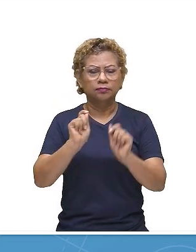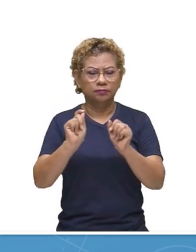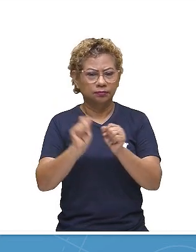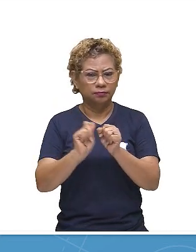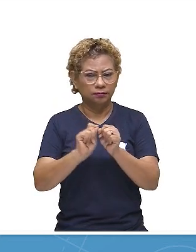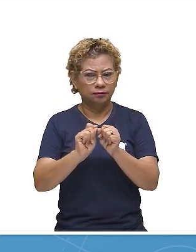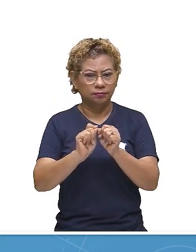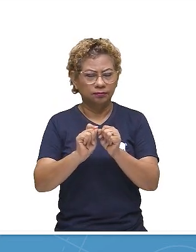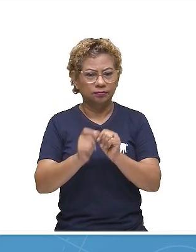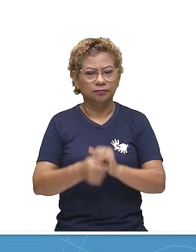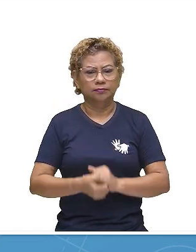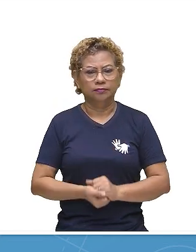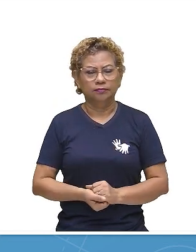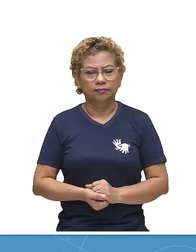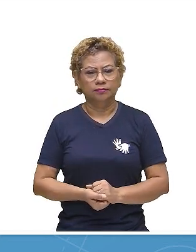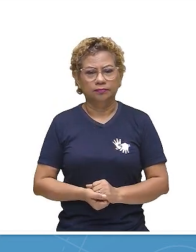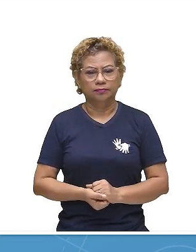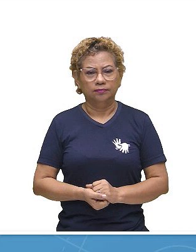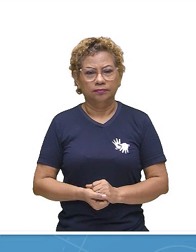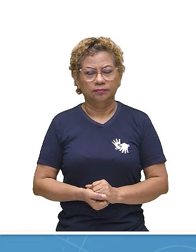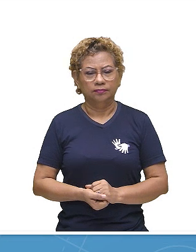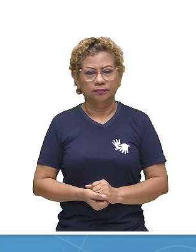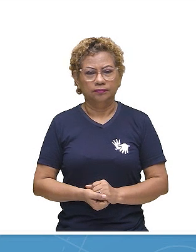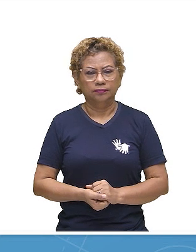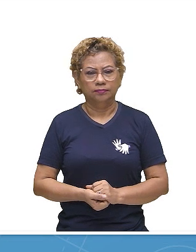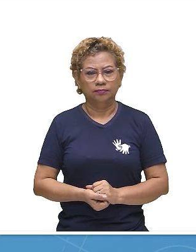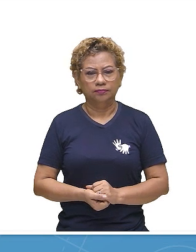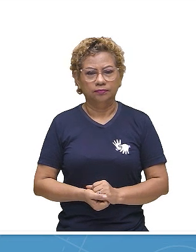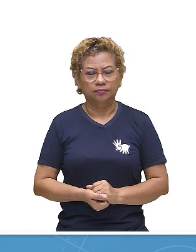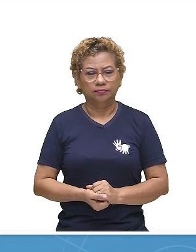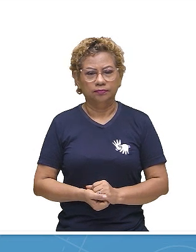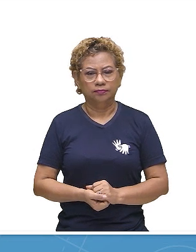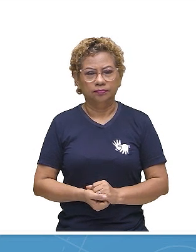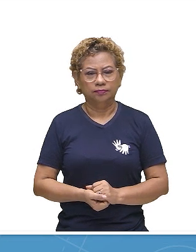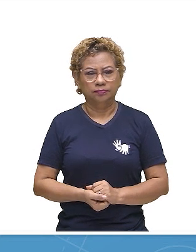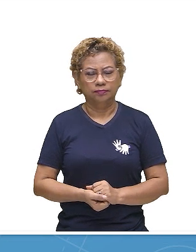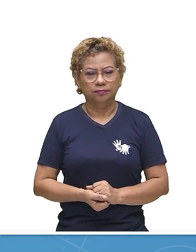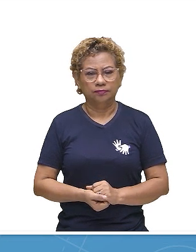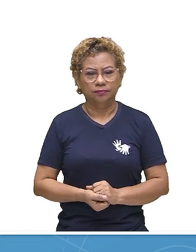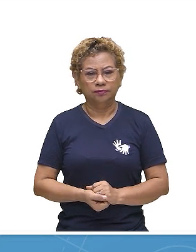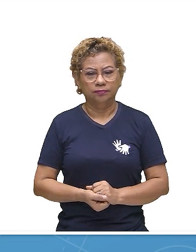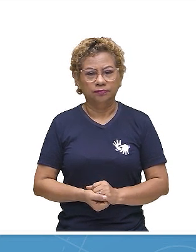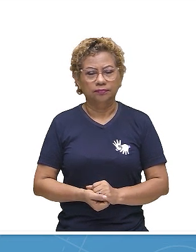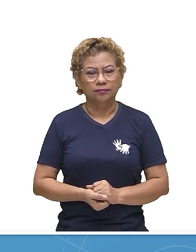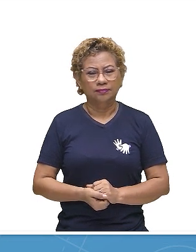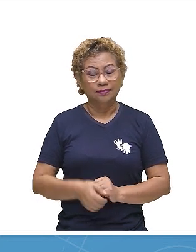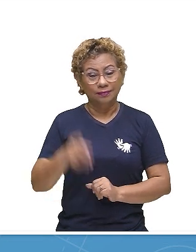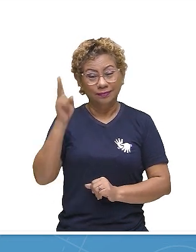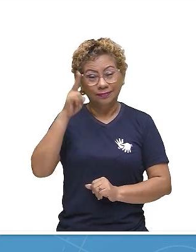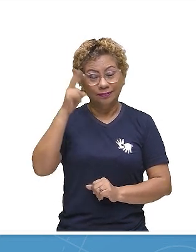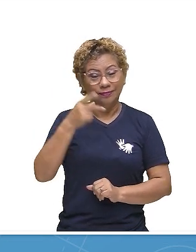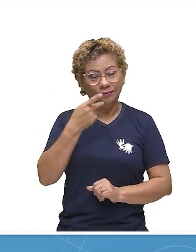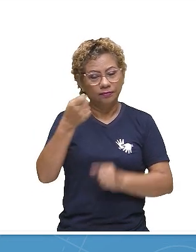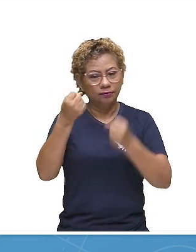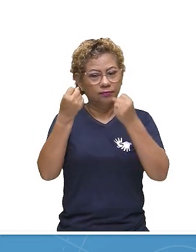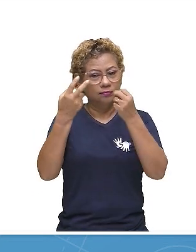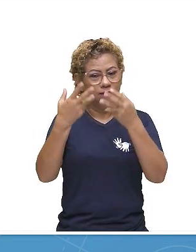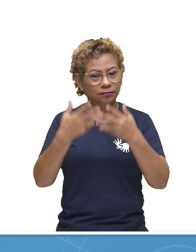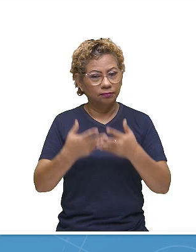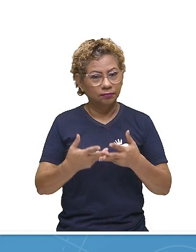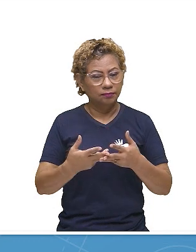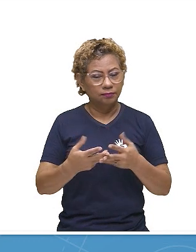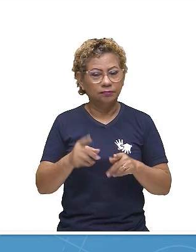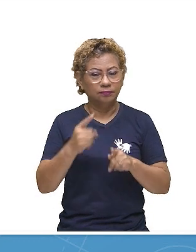àquelas operações com números inteiros, que diz que a base é negativa e o expoente ímpar é resultado negativo. Então eu vou ter menos, porque